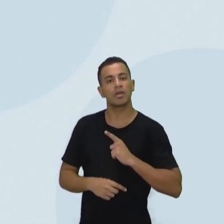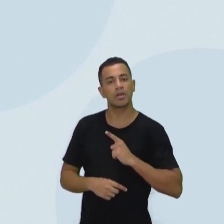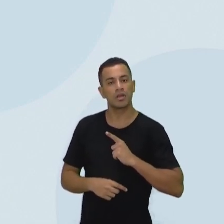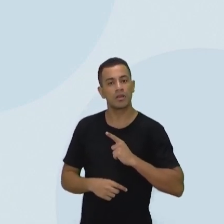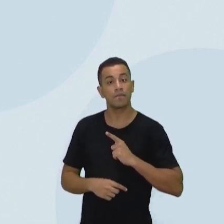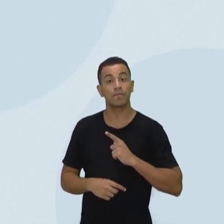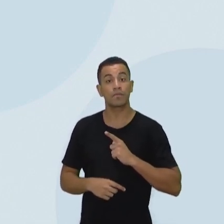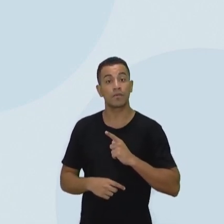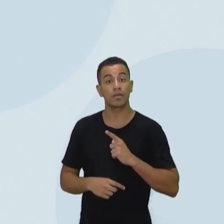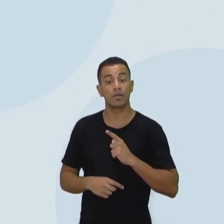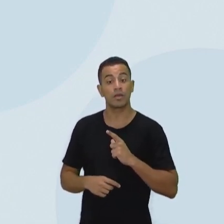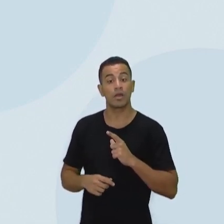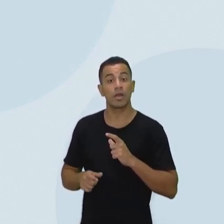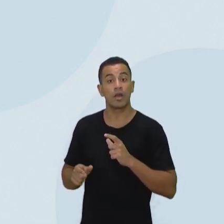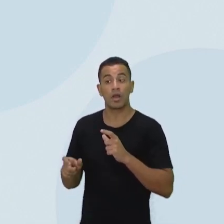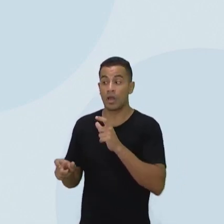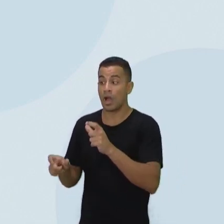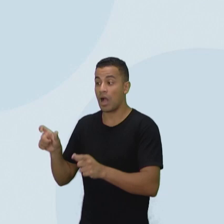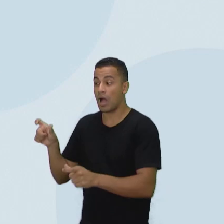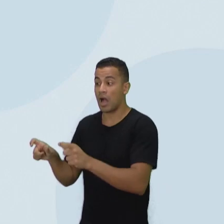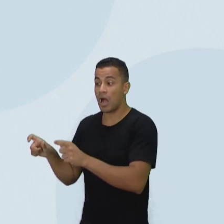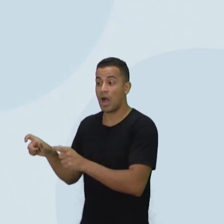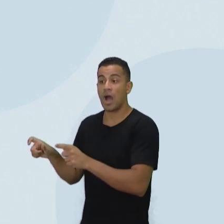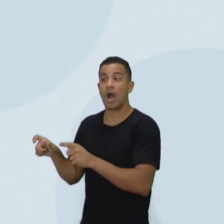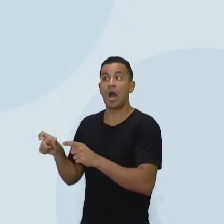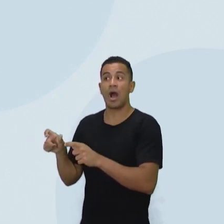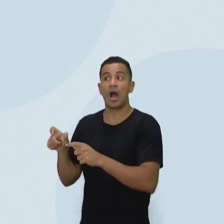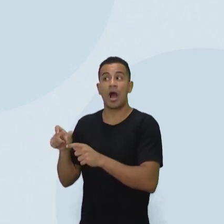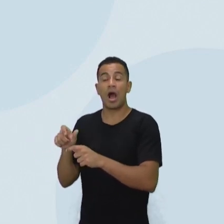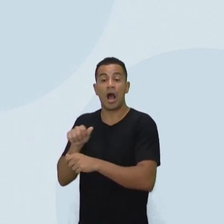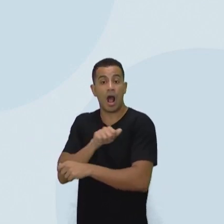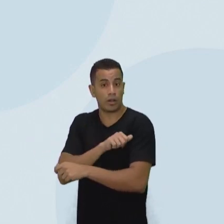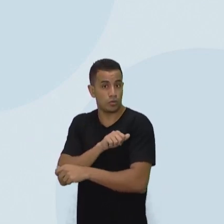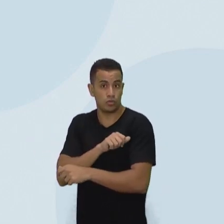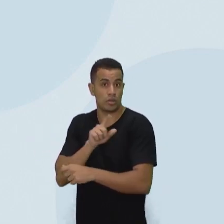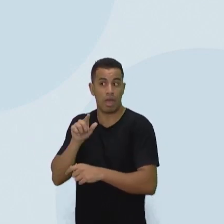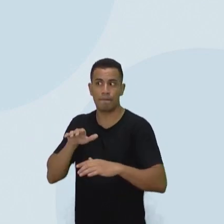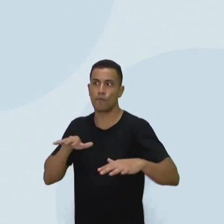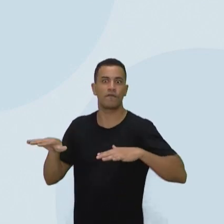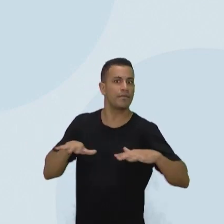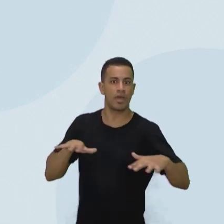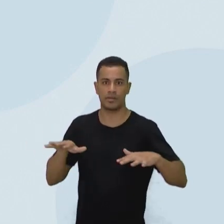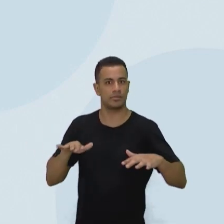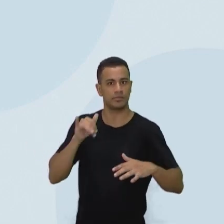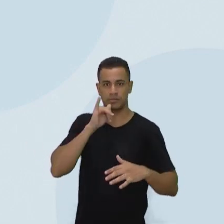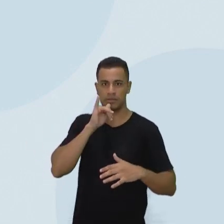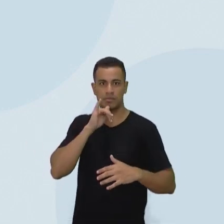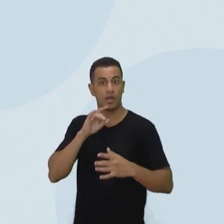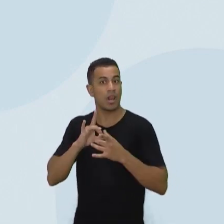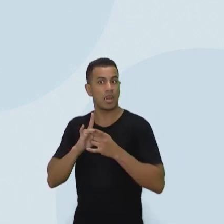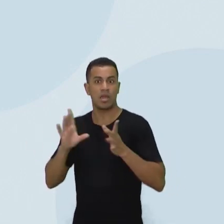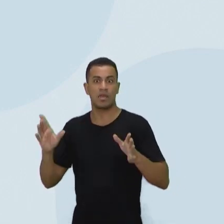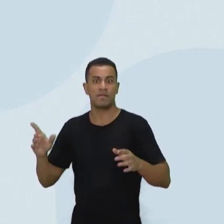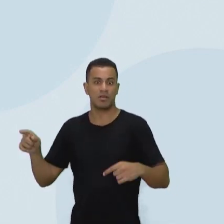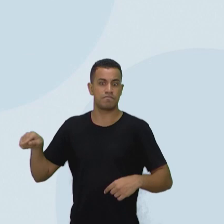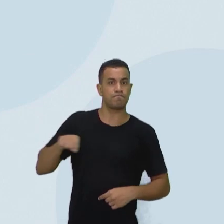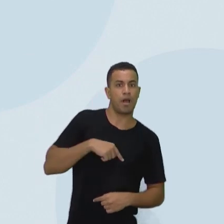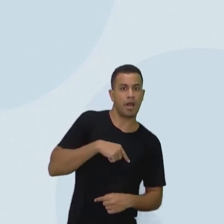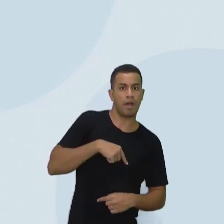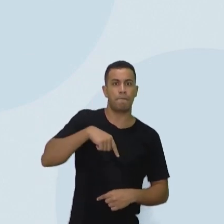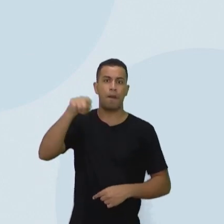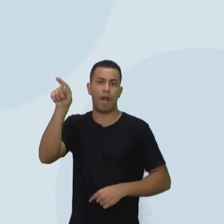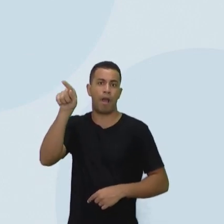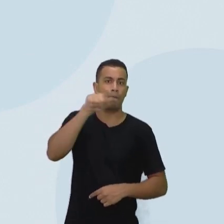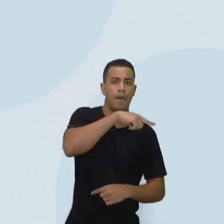os estudantes, eles se movimentam mais, eles são livres para rodar por essas estações, entre aspas, que vocês estão vendo aí,